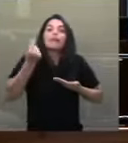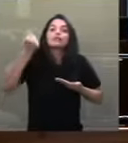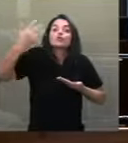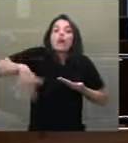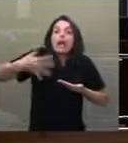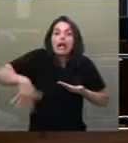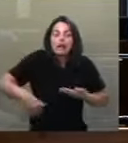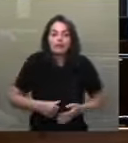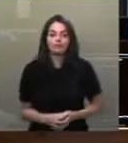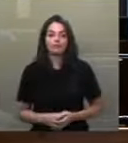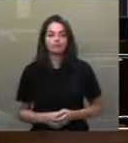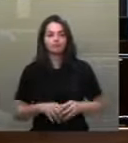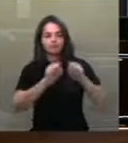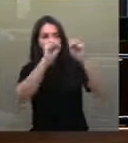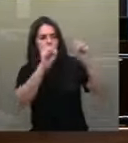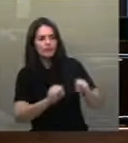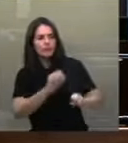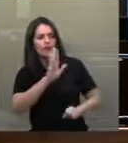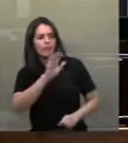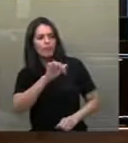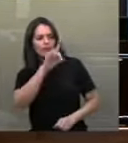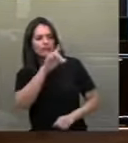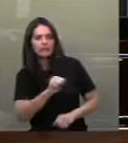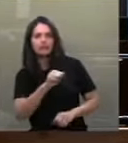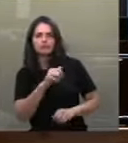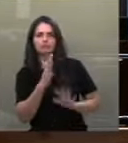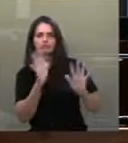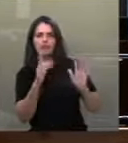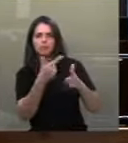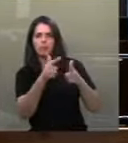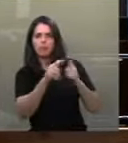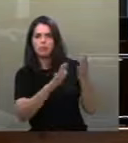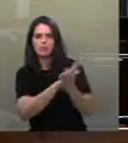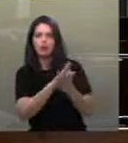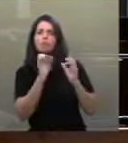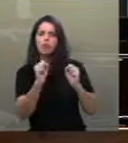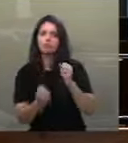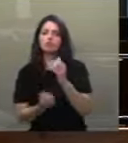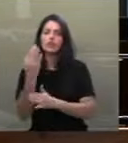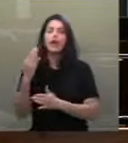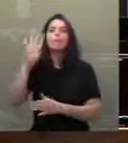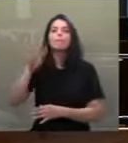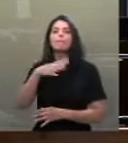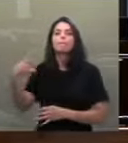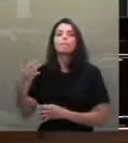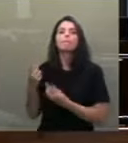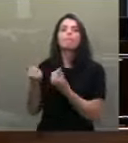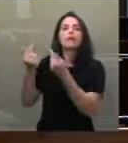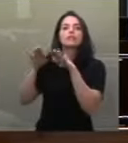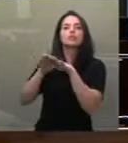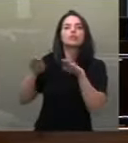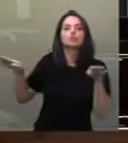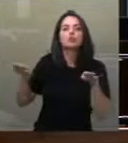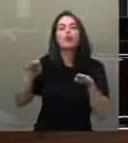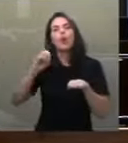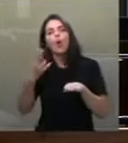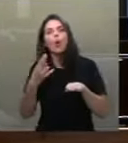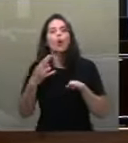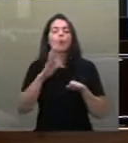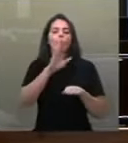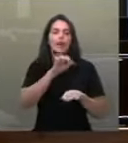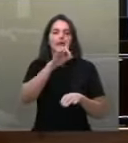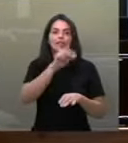que o sistema não implica qualquer tabelamento de preços. O substitutivo estabelece uma banda móvel para variação para os derivados de